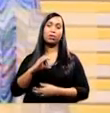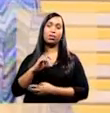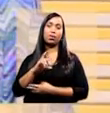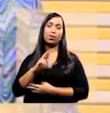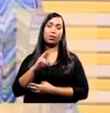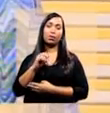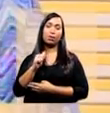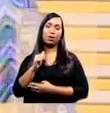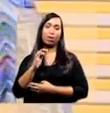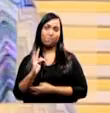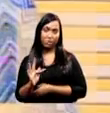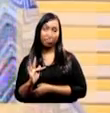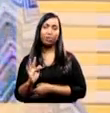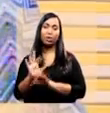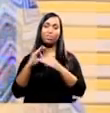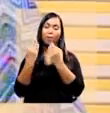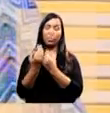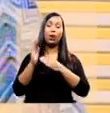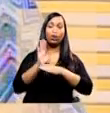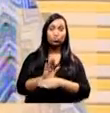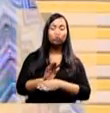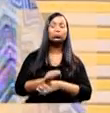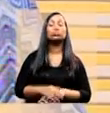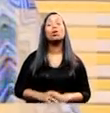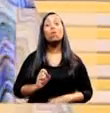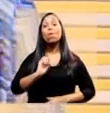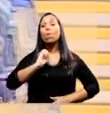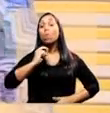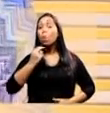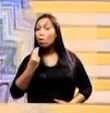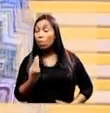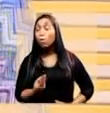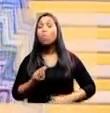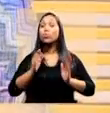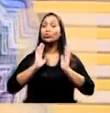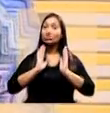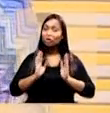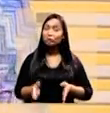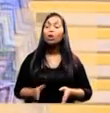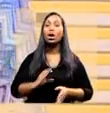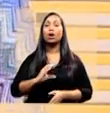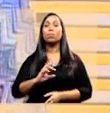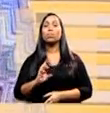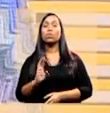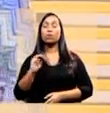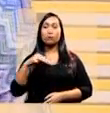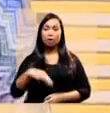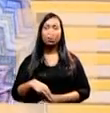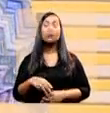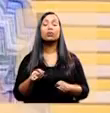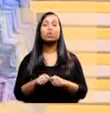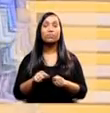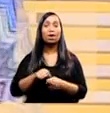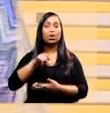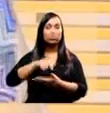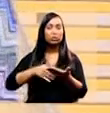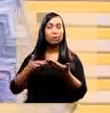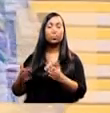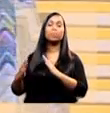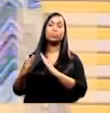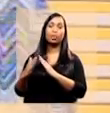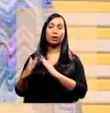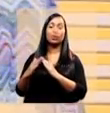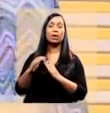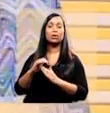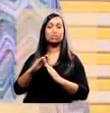para o CRAF, que é o atendimento ao familiar agressor, ou já encaminhamos para o CRAN, que faz o encaminhamento